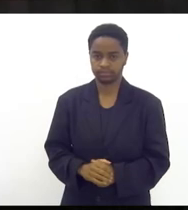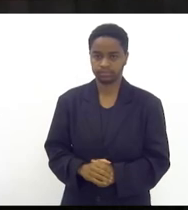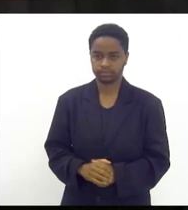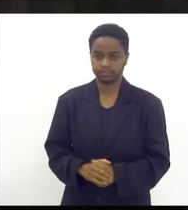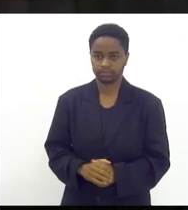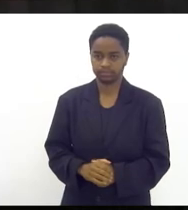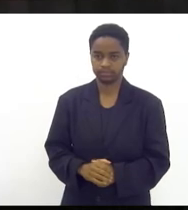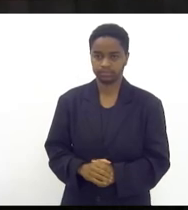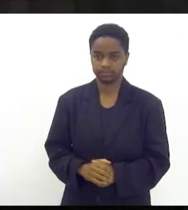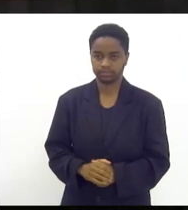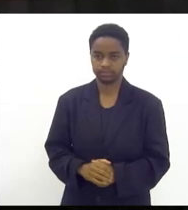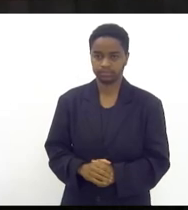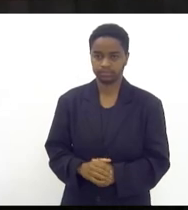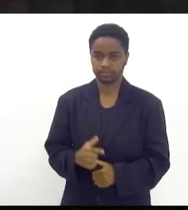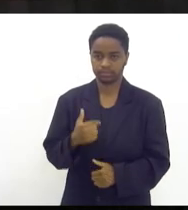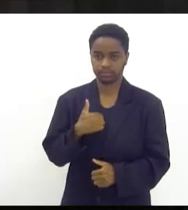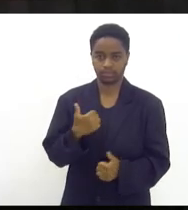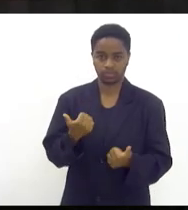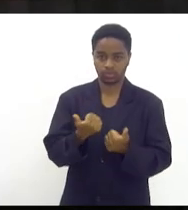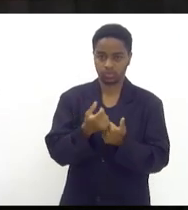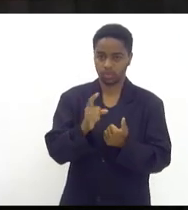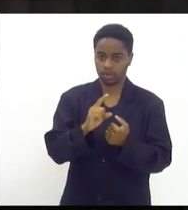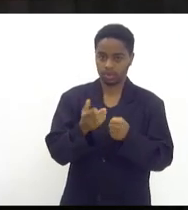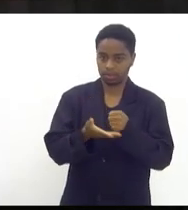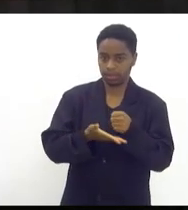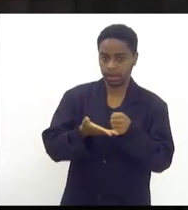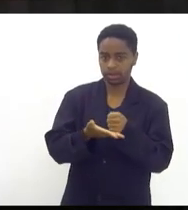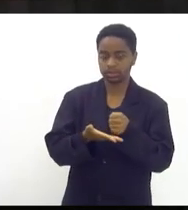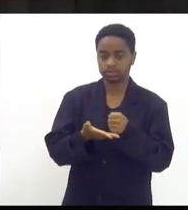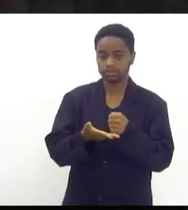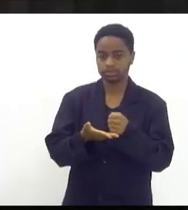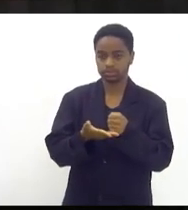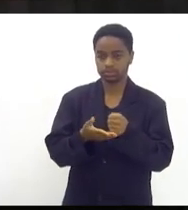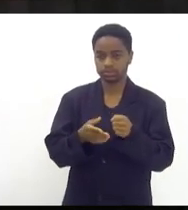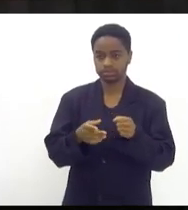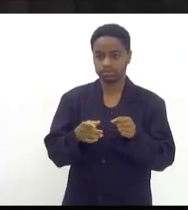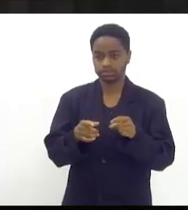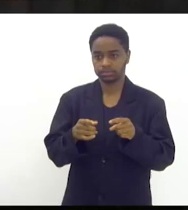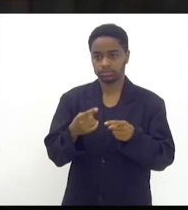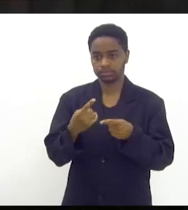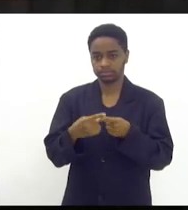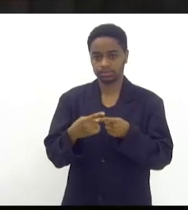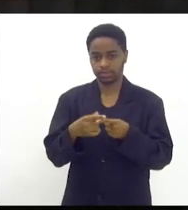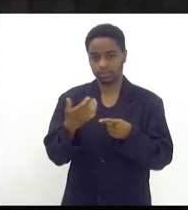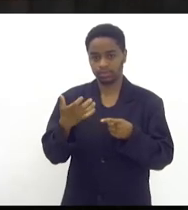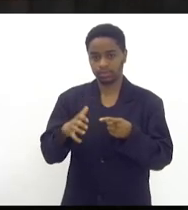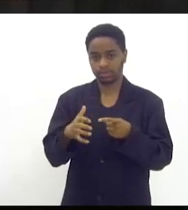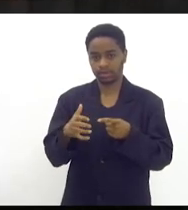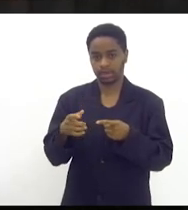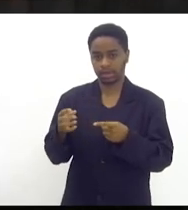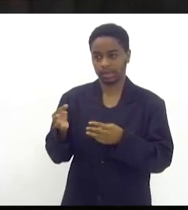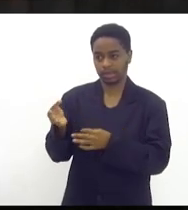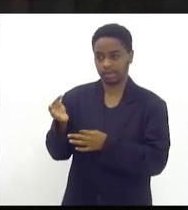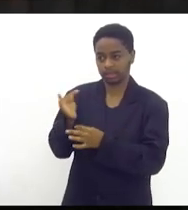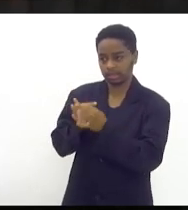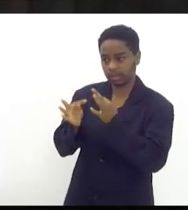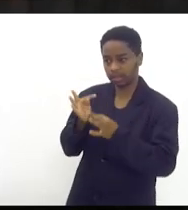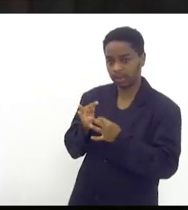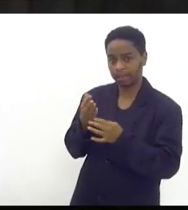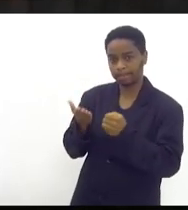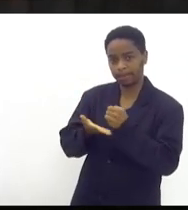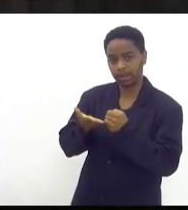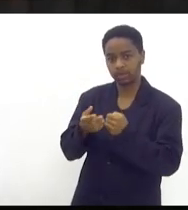Eu não faço muito parte da base do governo, muito mais da parte do governo de não querer me tratar como base do que até da minha